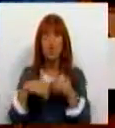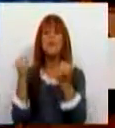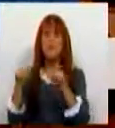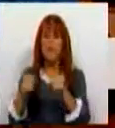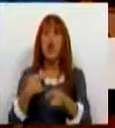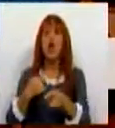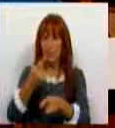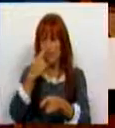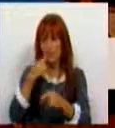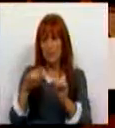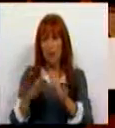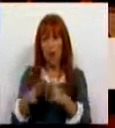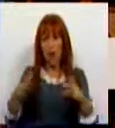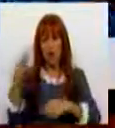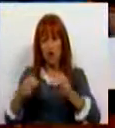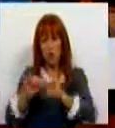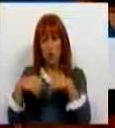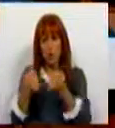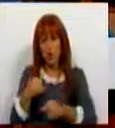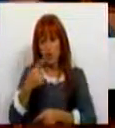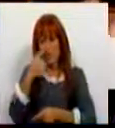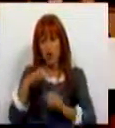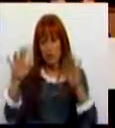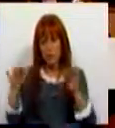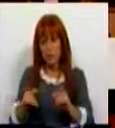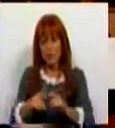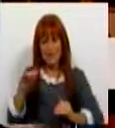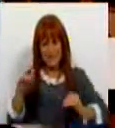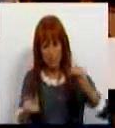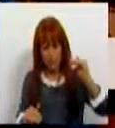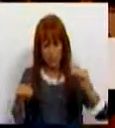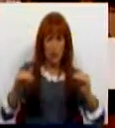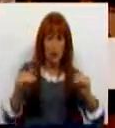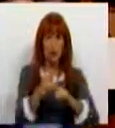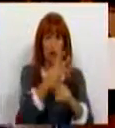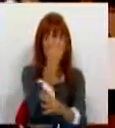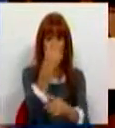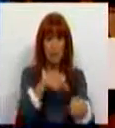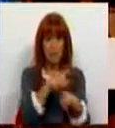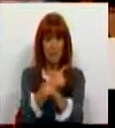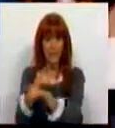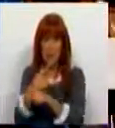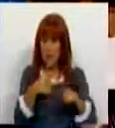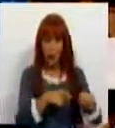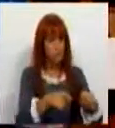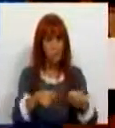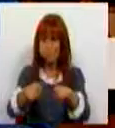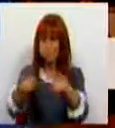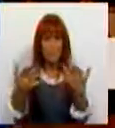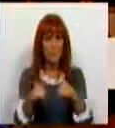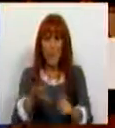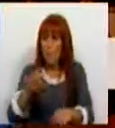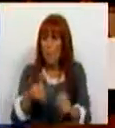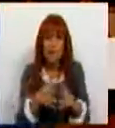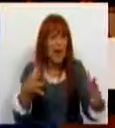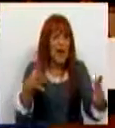sim, nós preferimos aumentar a justiça social, nós preferimos diminuir as desigualdades. Porque as 4 coisas simultaneamente não se pode fazer. Quando um